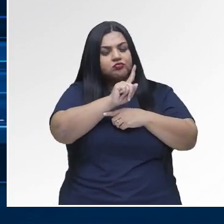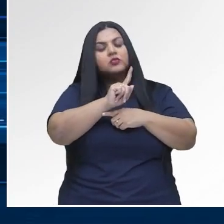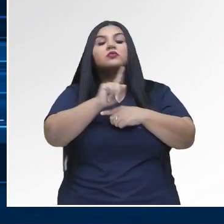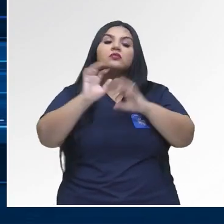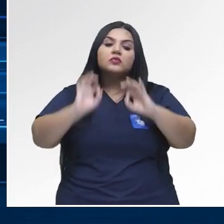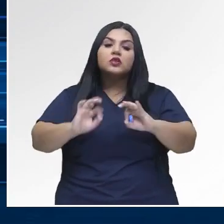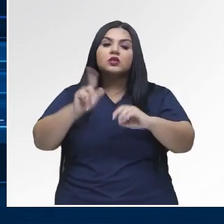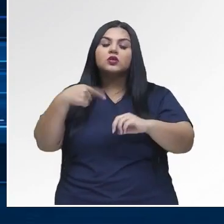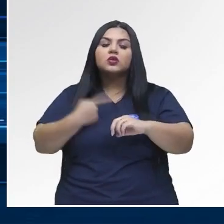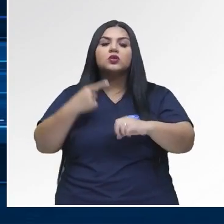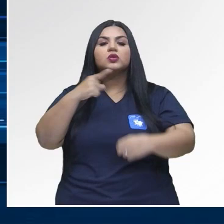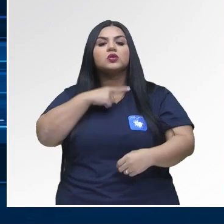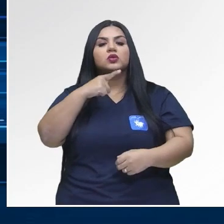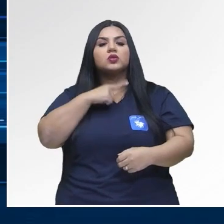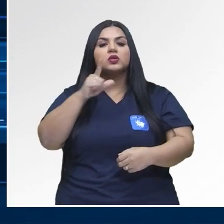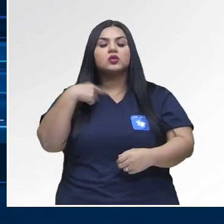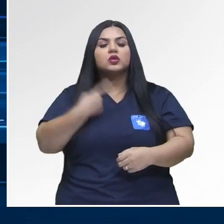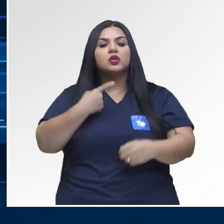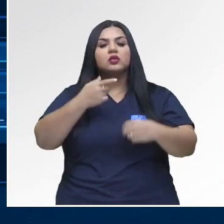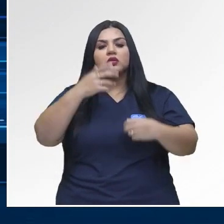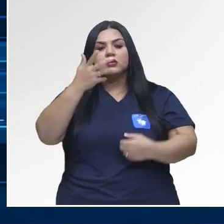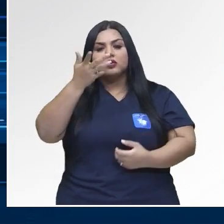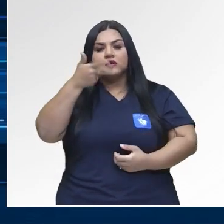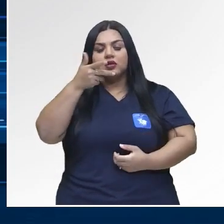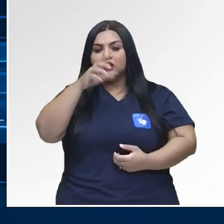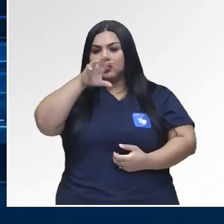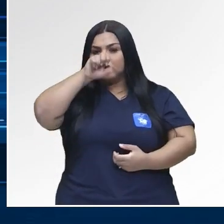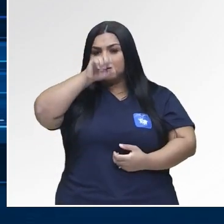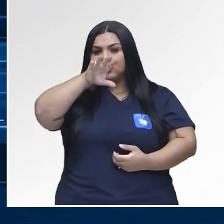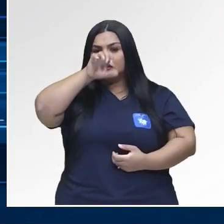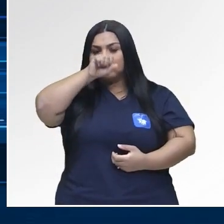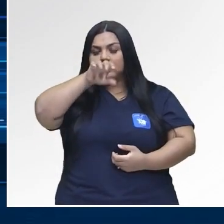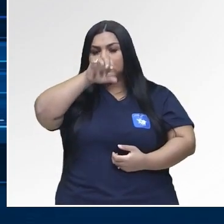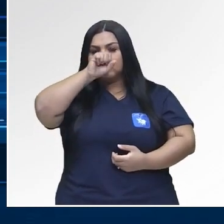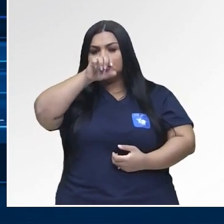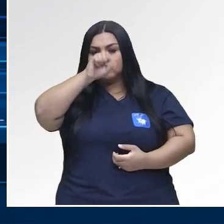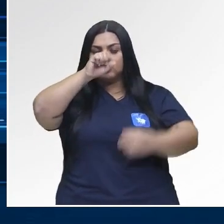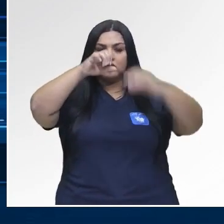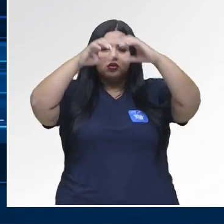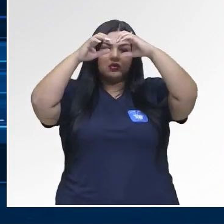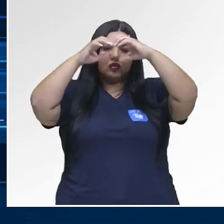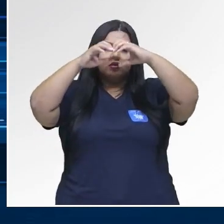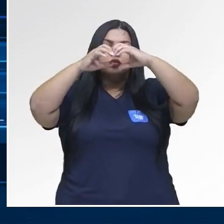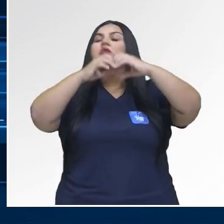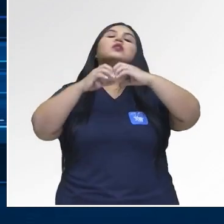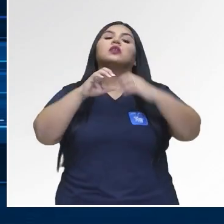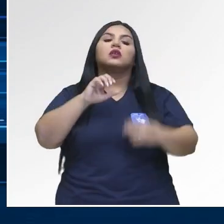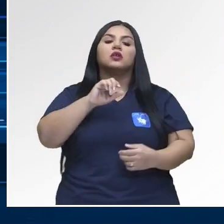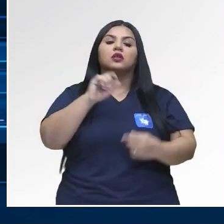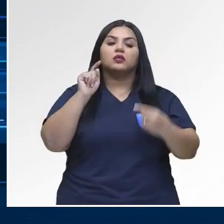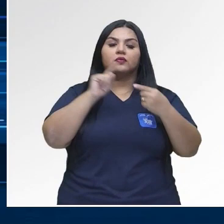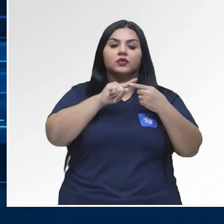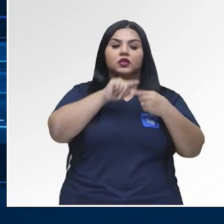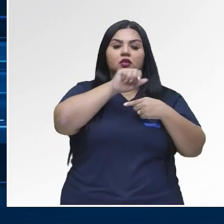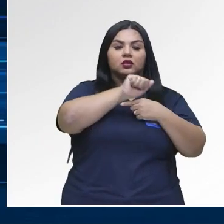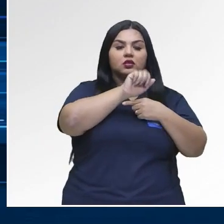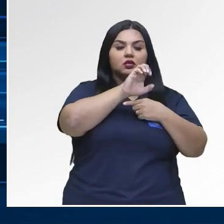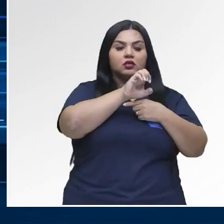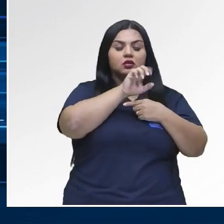assim a gente tem a nossa frequência respiratória sendo determinada pela acidose ou